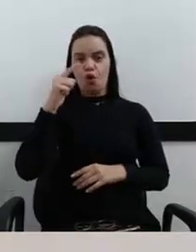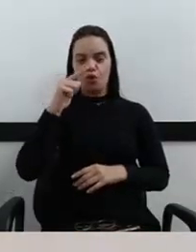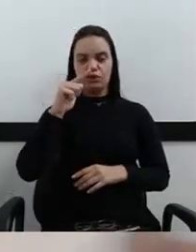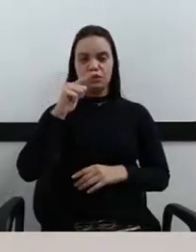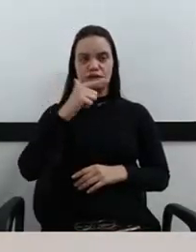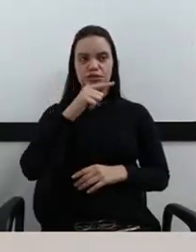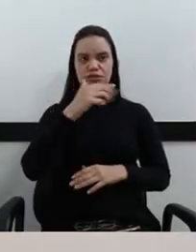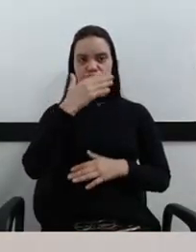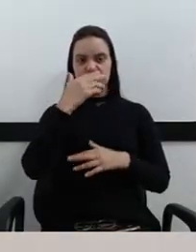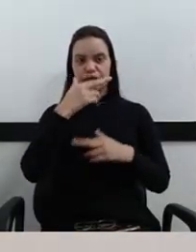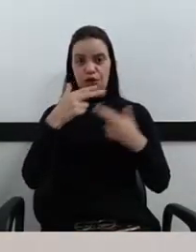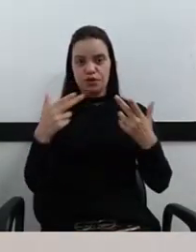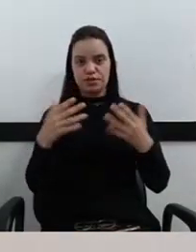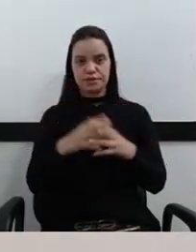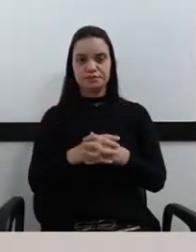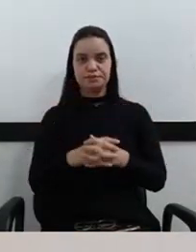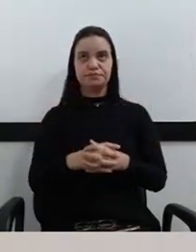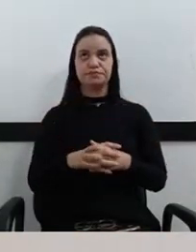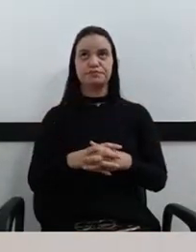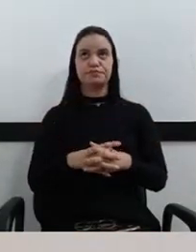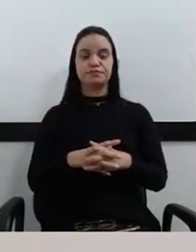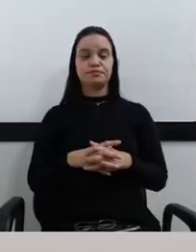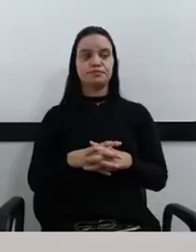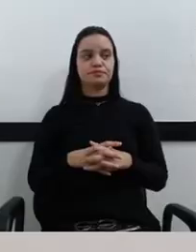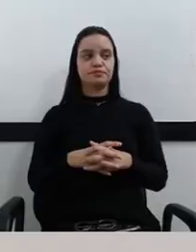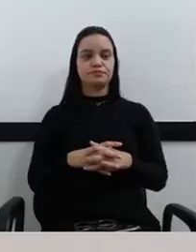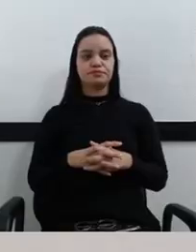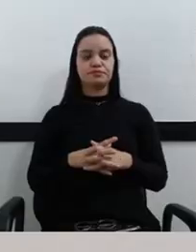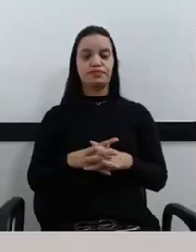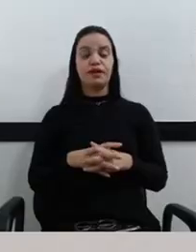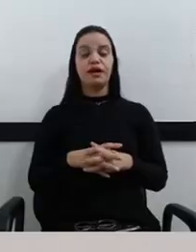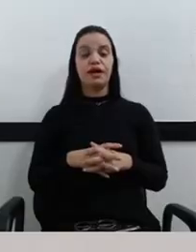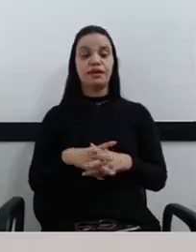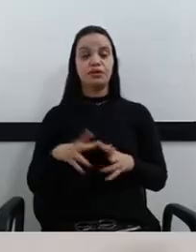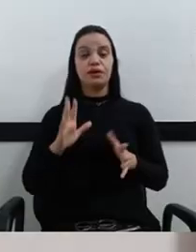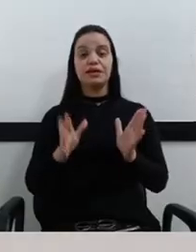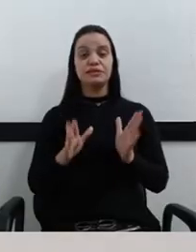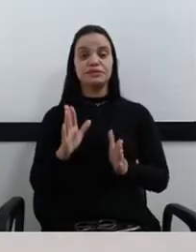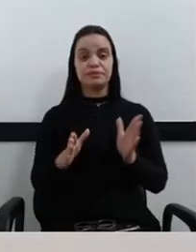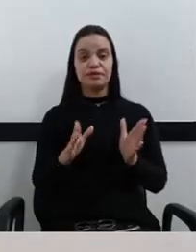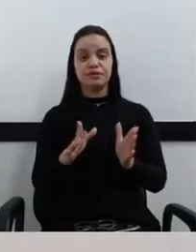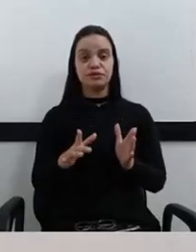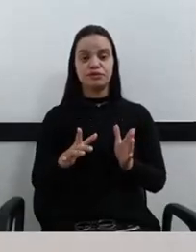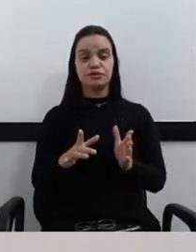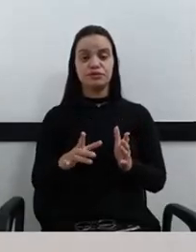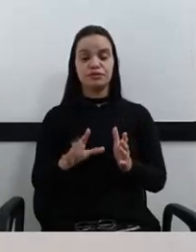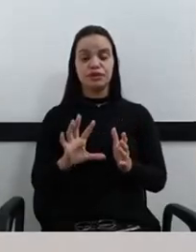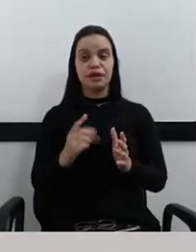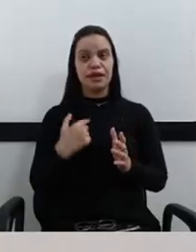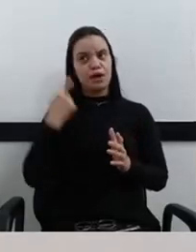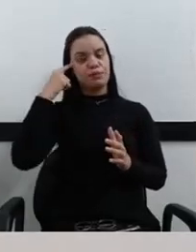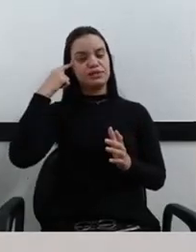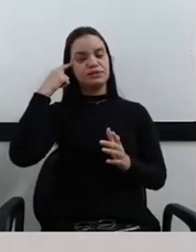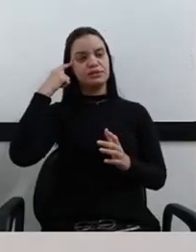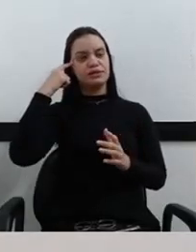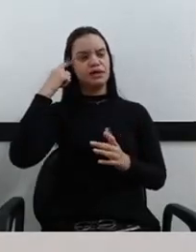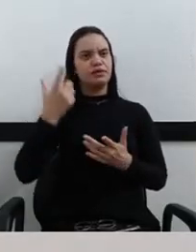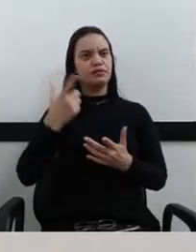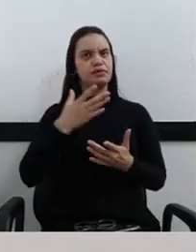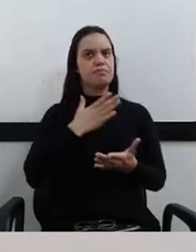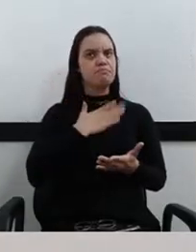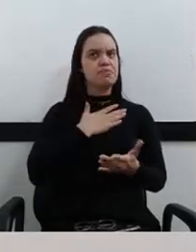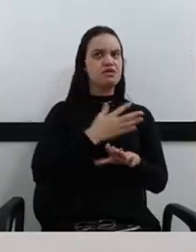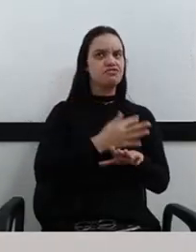as pessoas vão se desesperando. O que nesse intervalo de fala de vocês choveu para mim? Foi o seguinte, então quer dizer que as